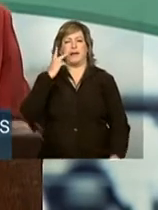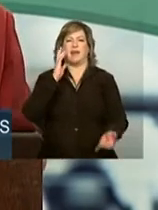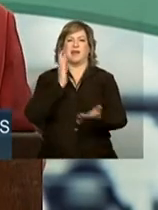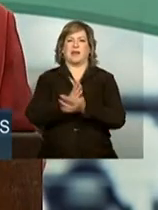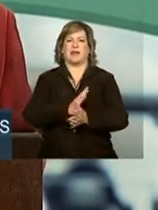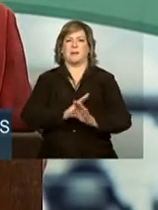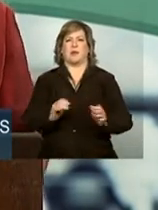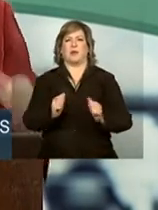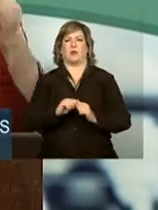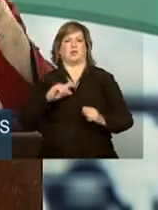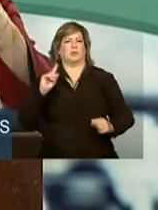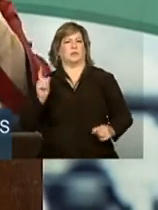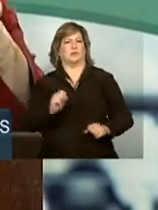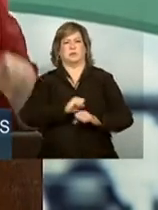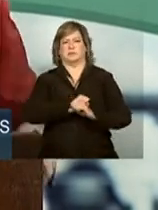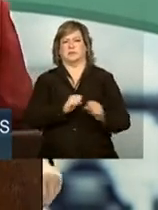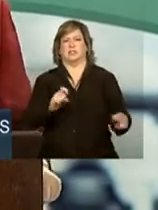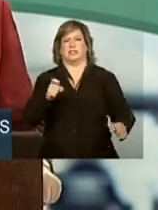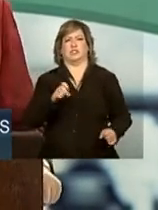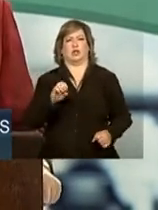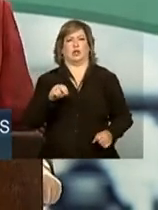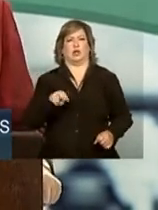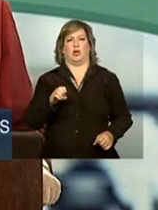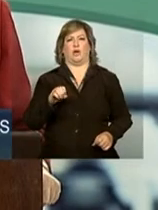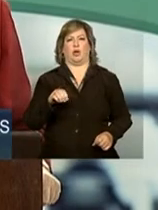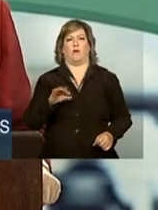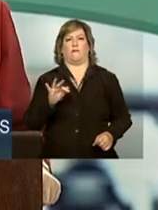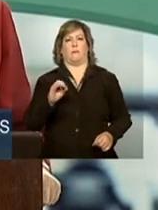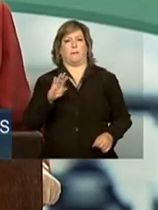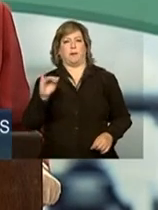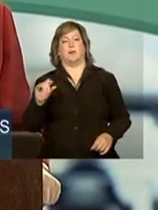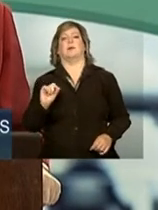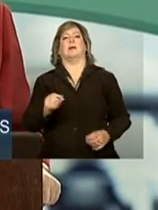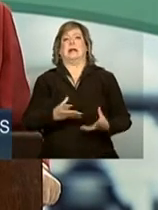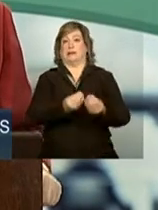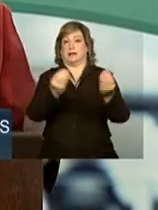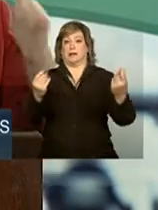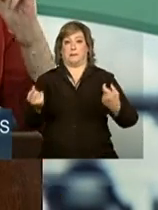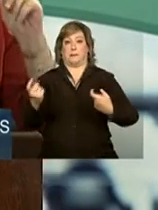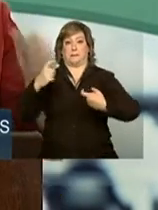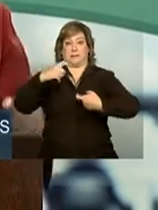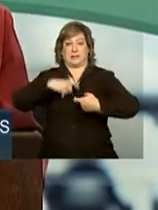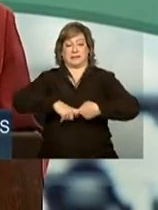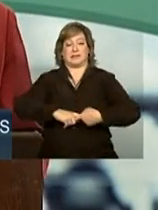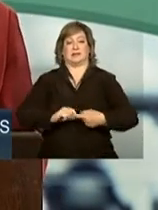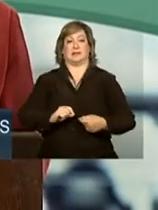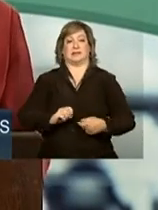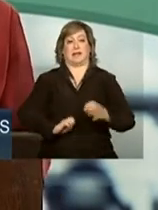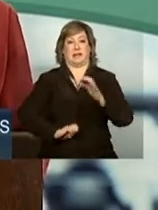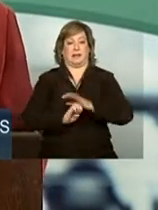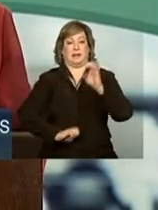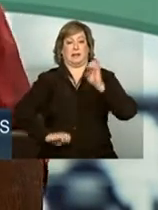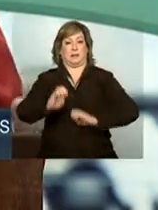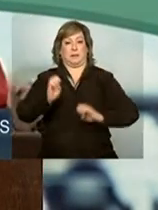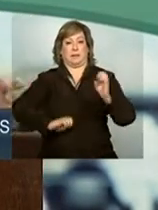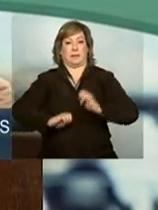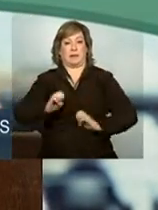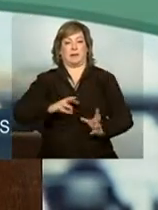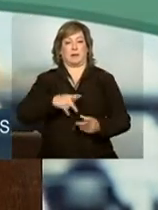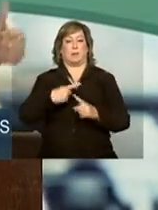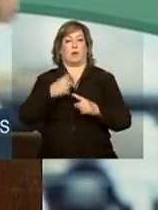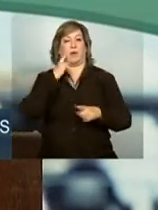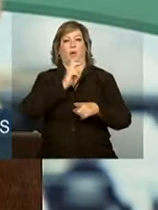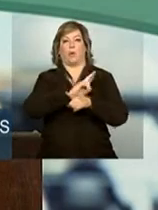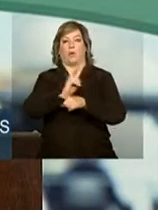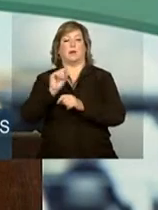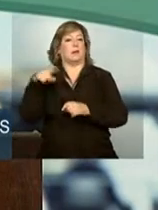absurda xenofobia, grandes parceiras das empresas internacionais. Grandes parceiras. Por quê? Controlam.